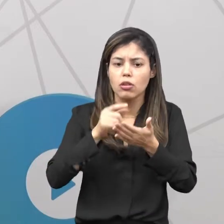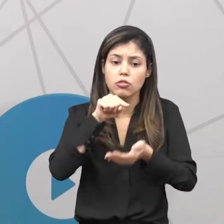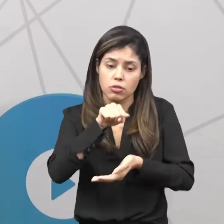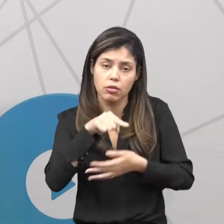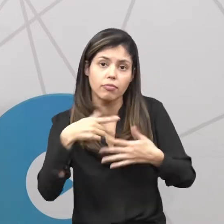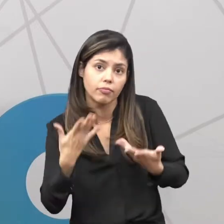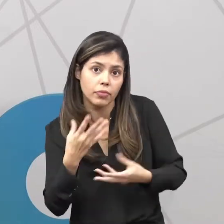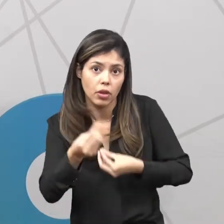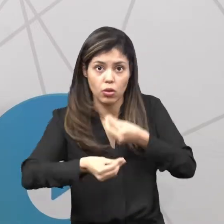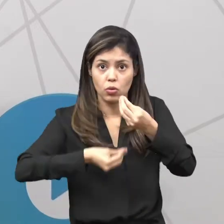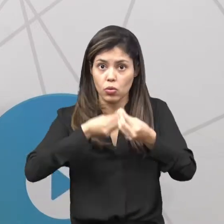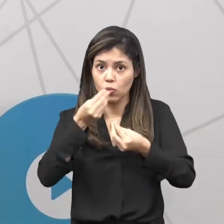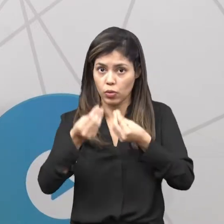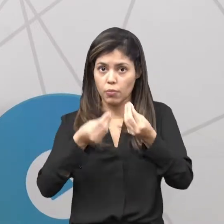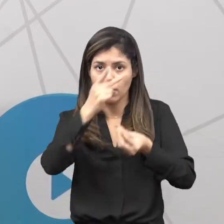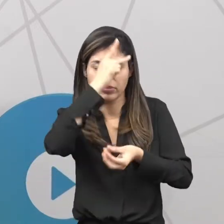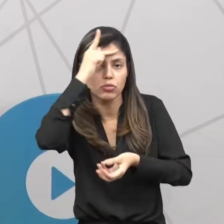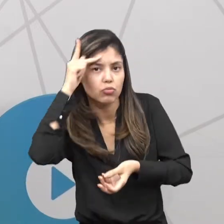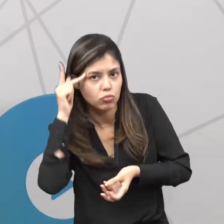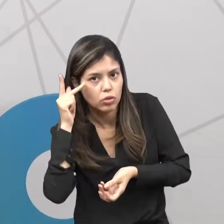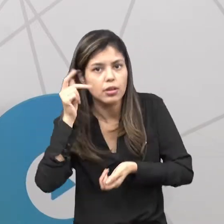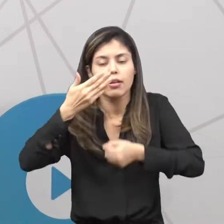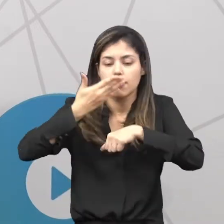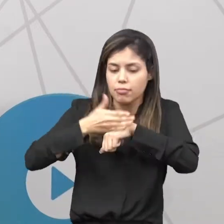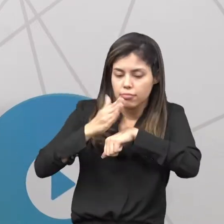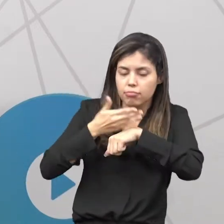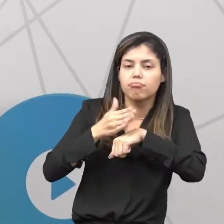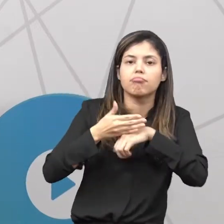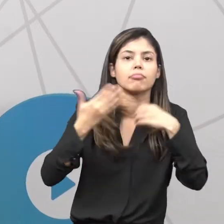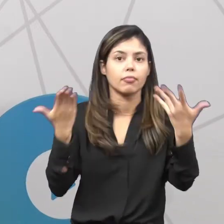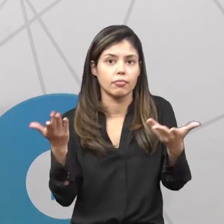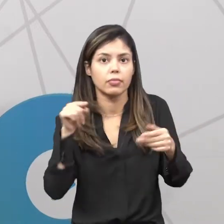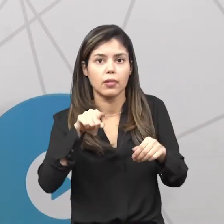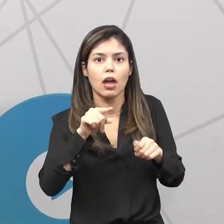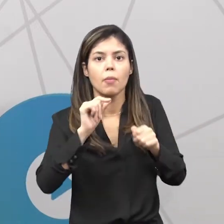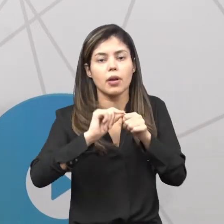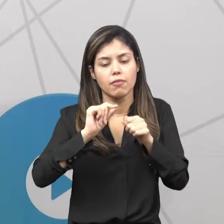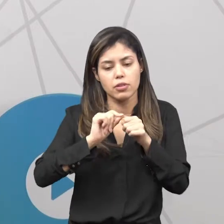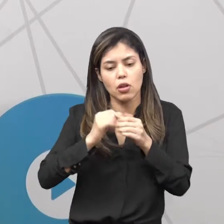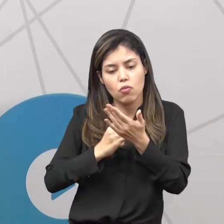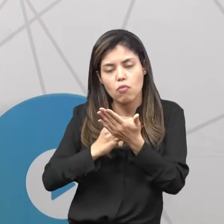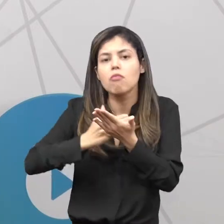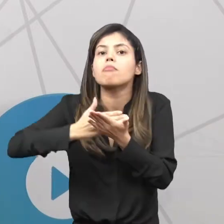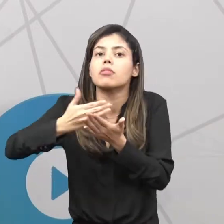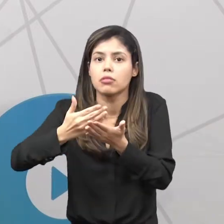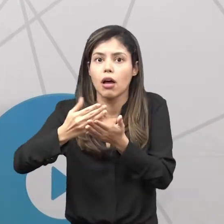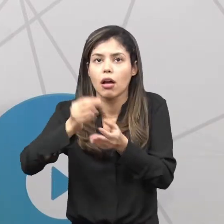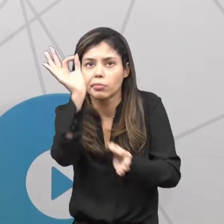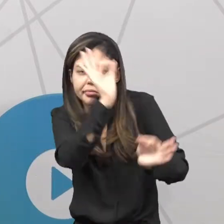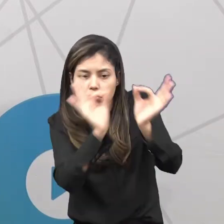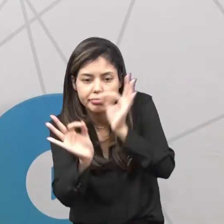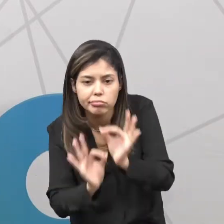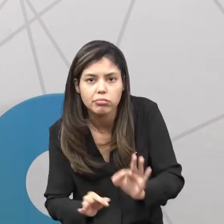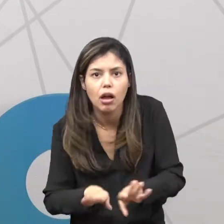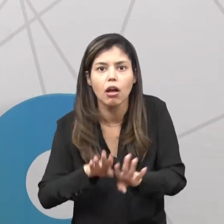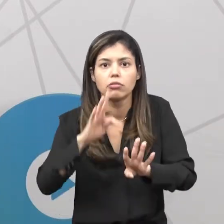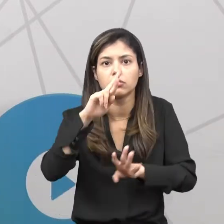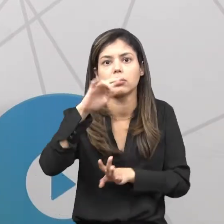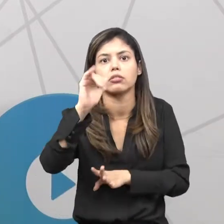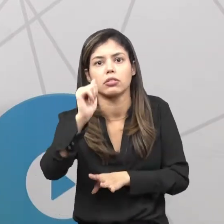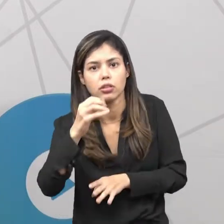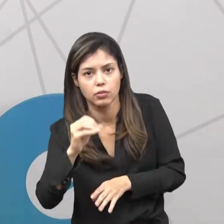ou como a pessoa que está sendo treinada está, para daí você começar a montar um treinamento para